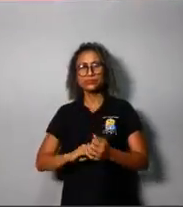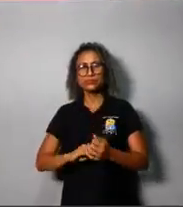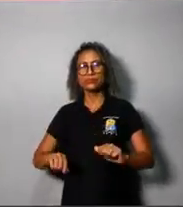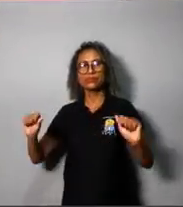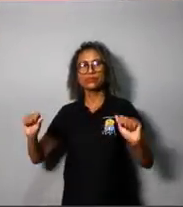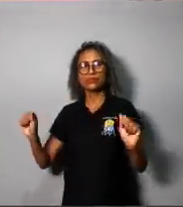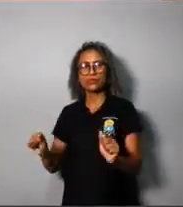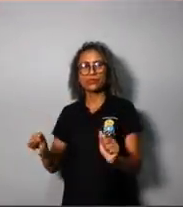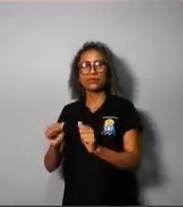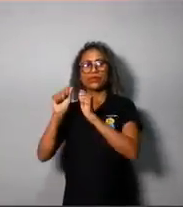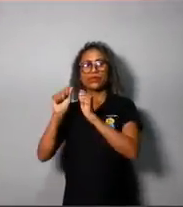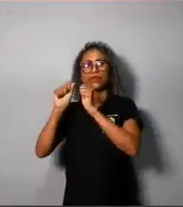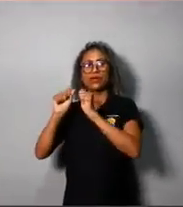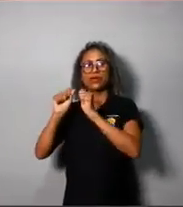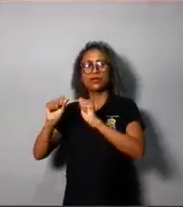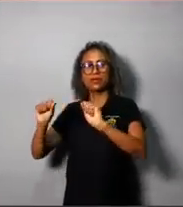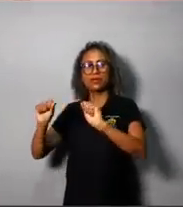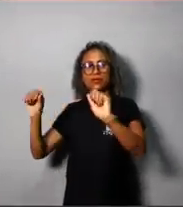Amém.